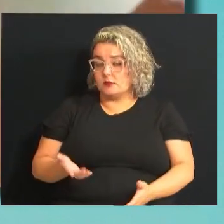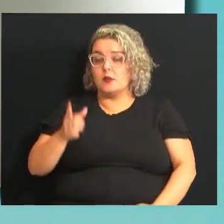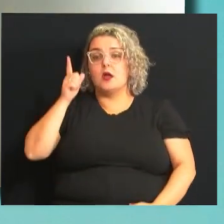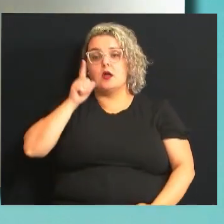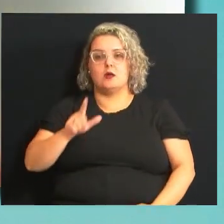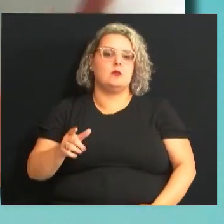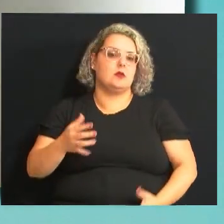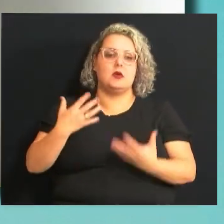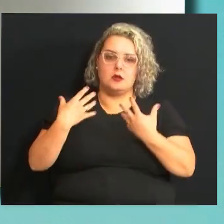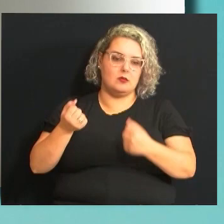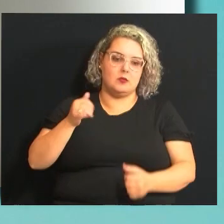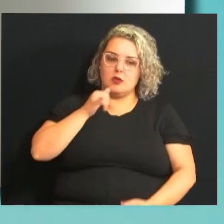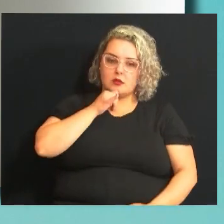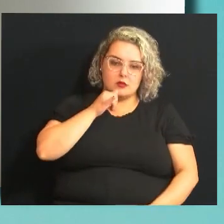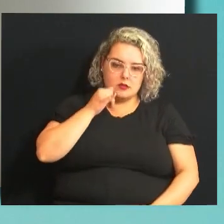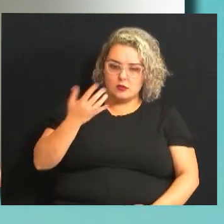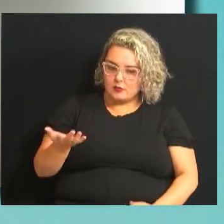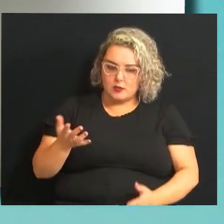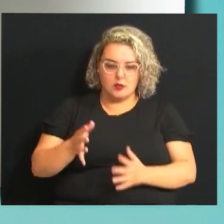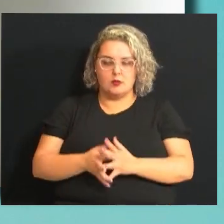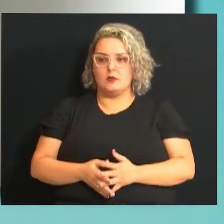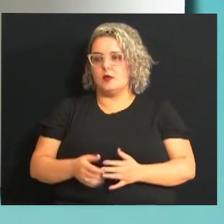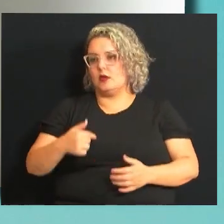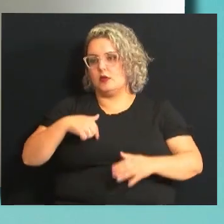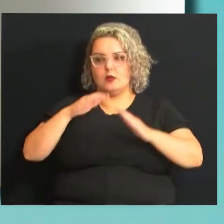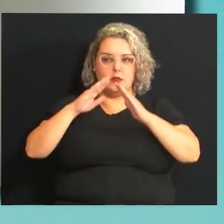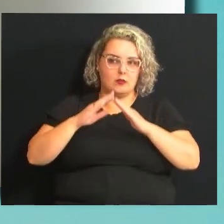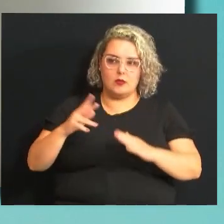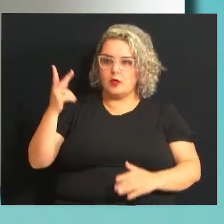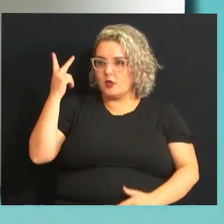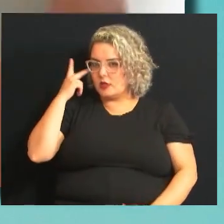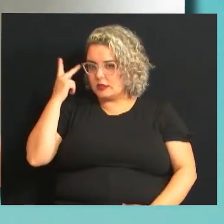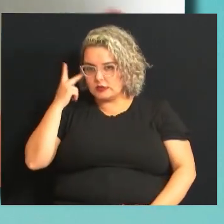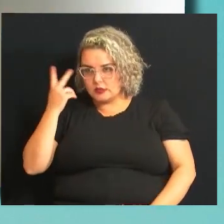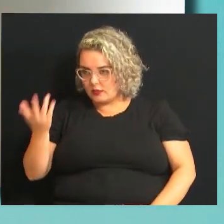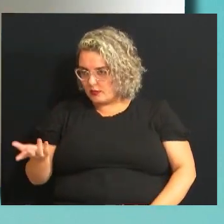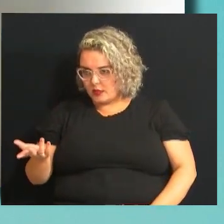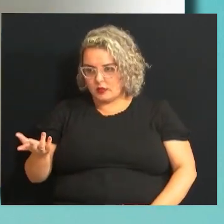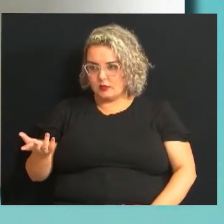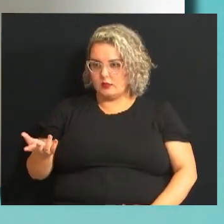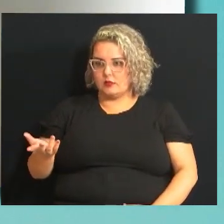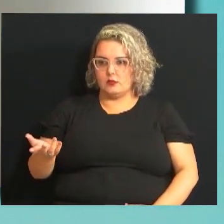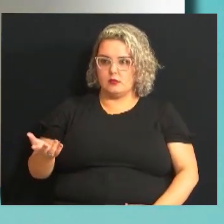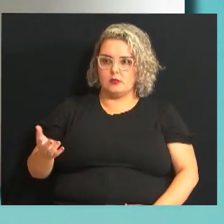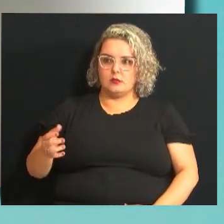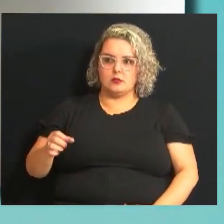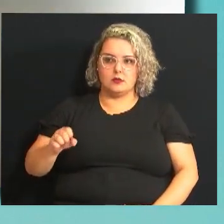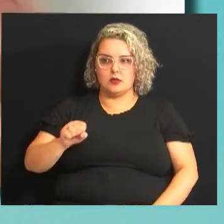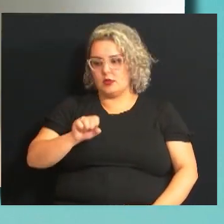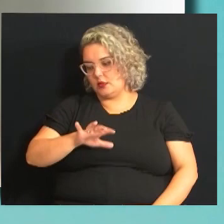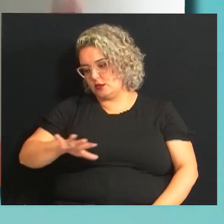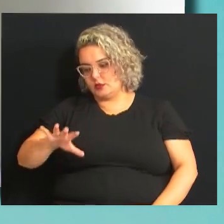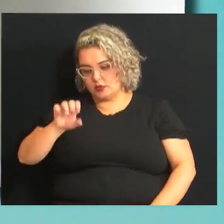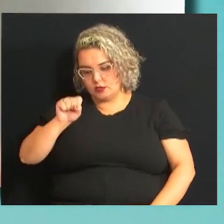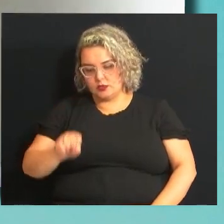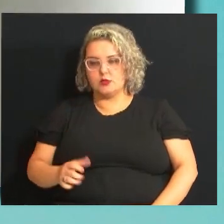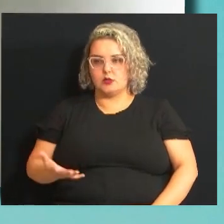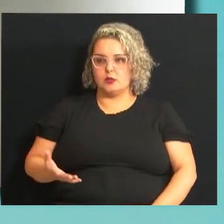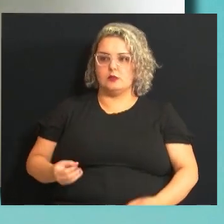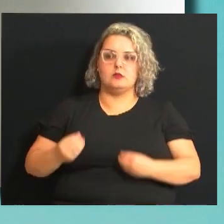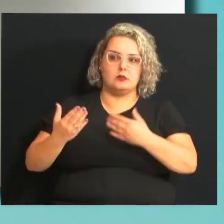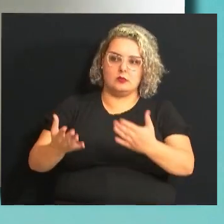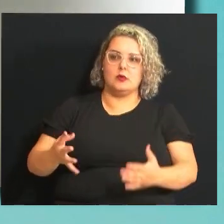entrega daí nesse slot de entrega ali para você conseguir receber. Então, por exemplo, vamos lá. Eu moro em São